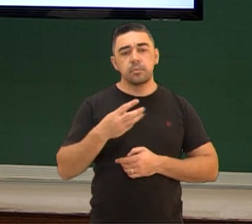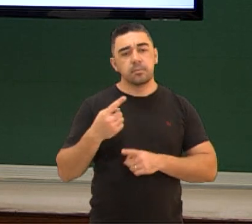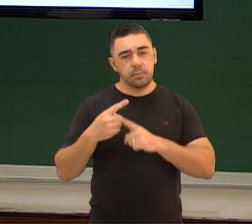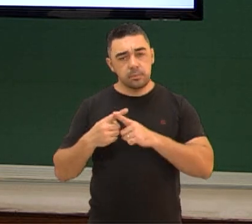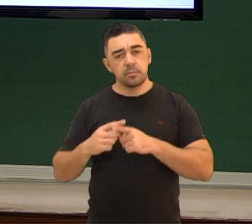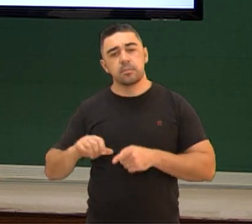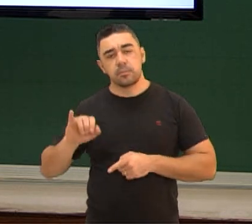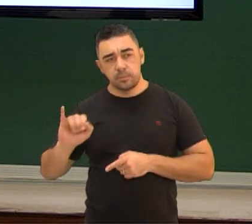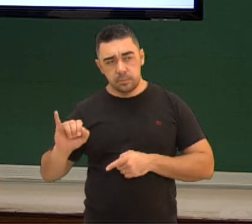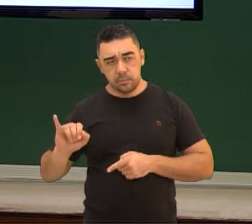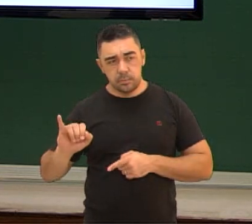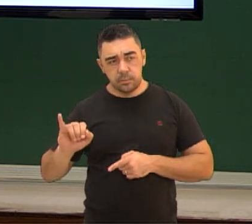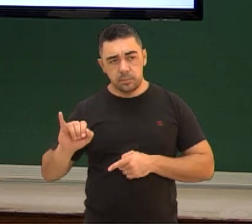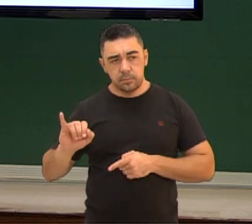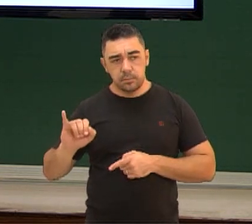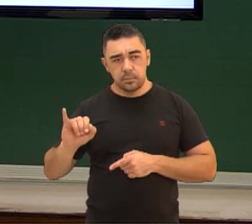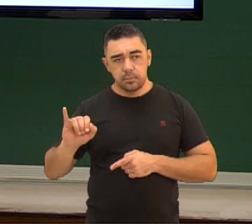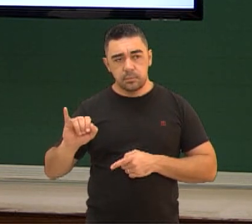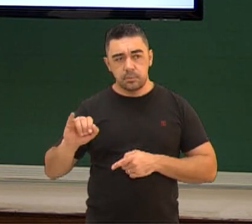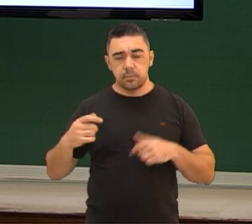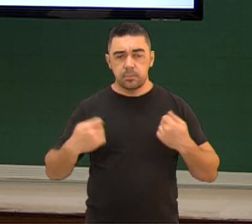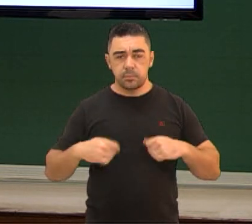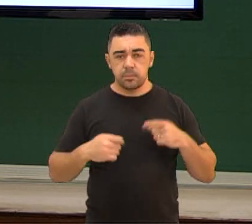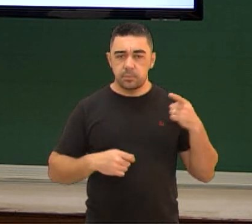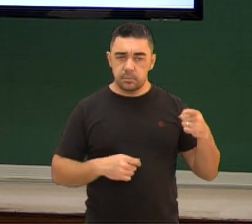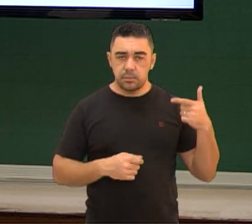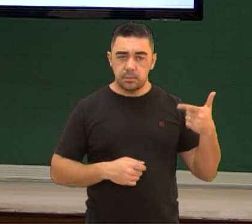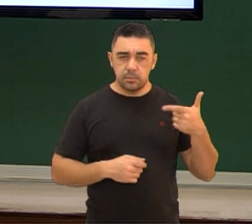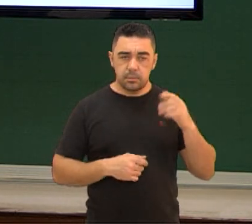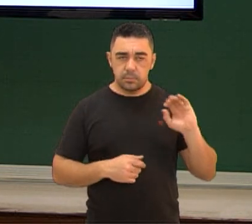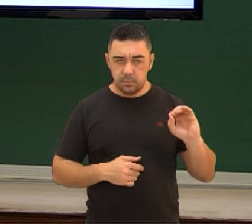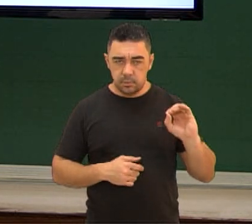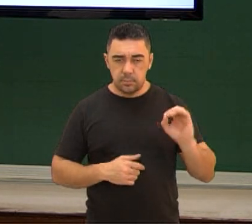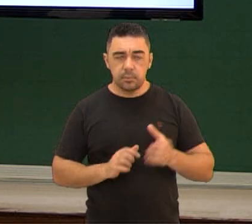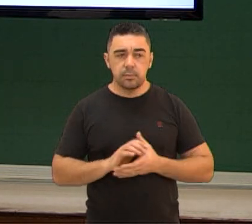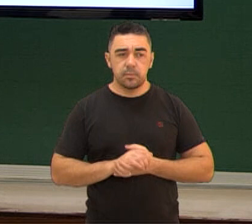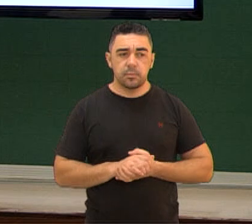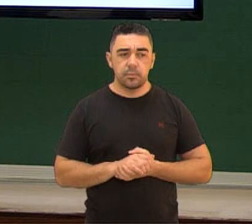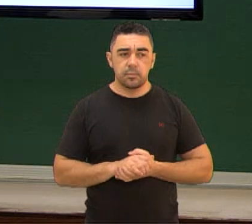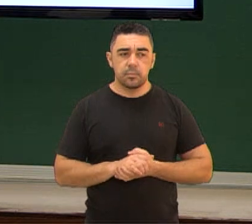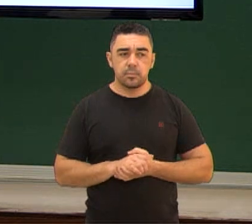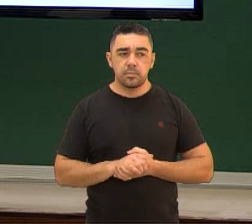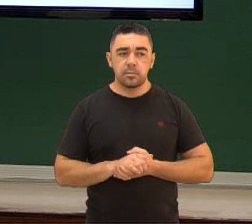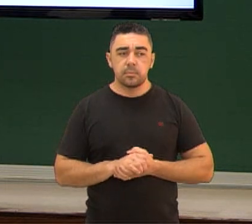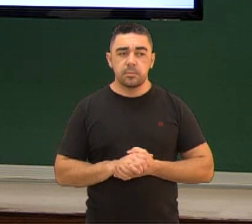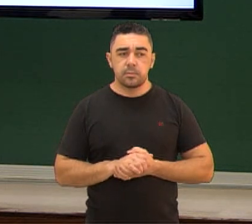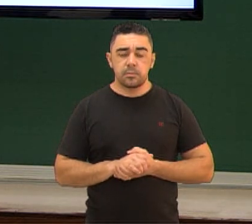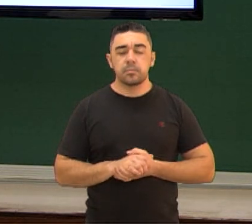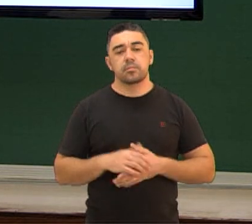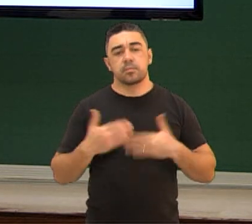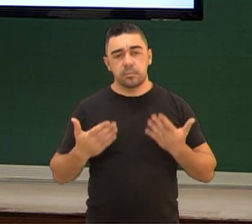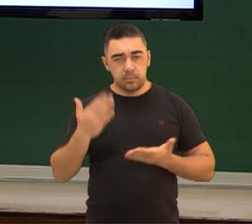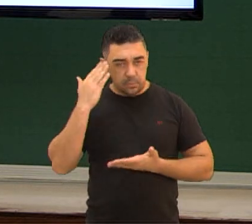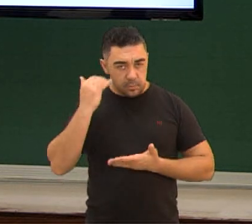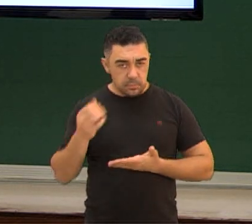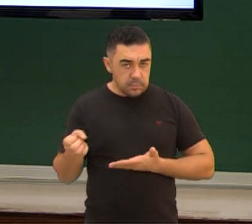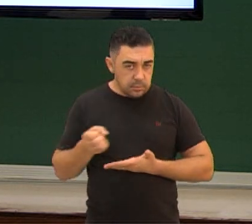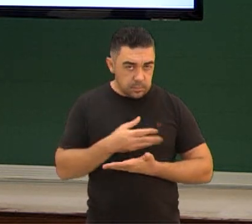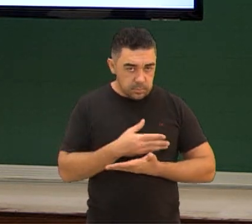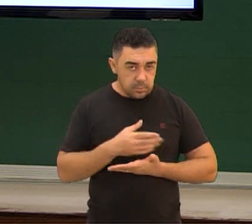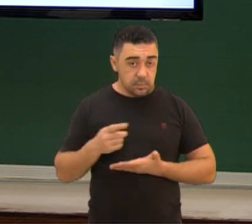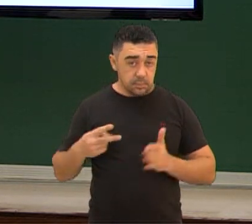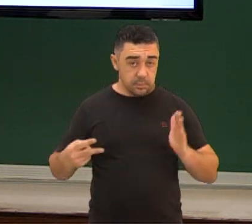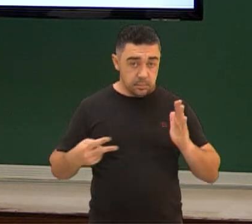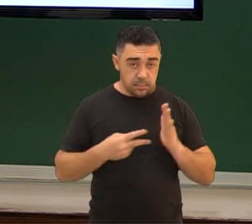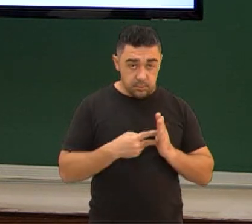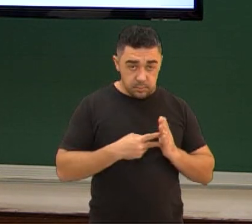corrente tem que dar 220 volts, né? Então, eu vou ter que essa corrente nova, se eu